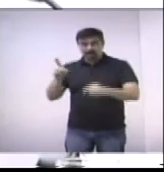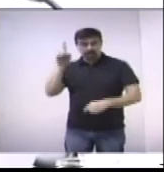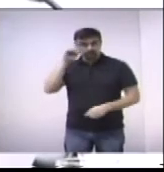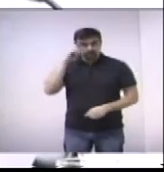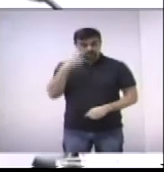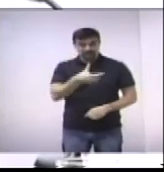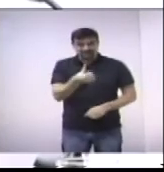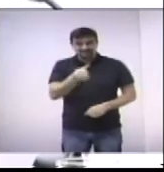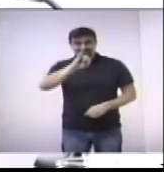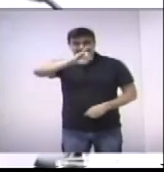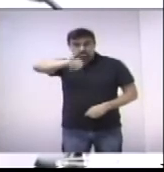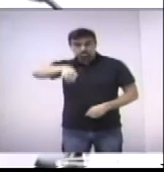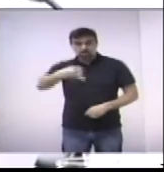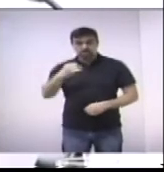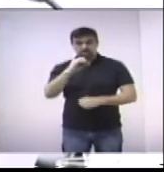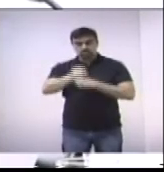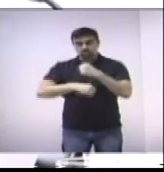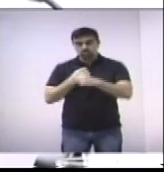de